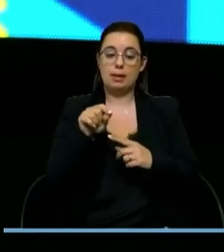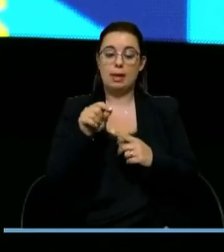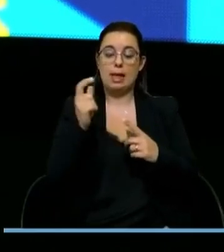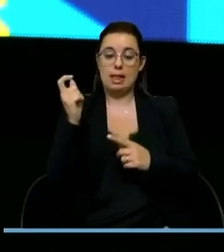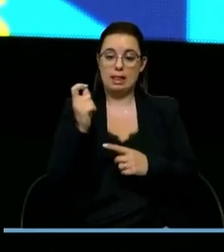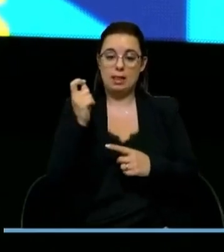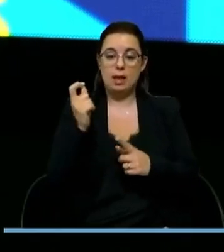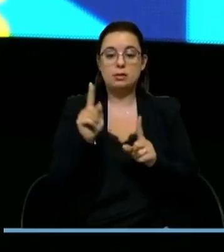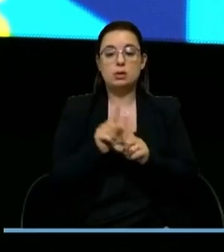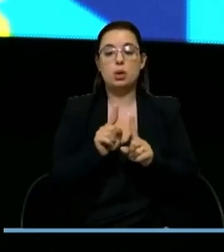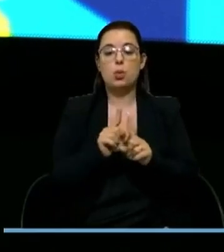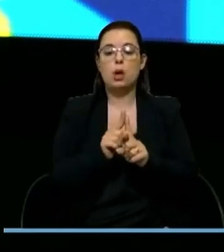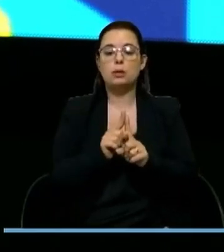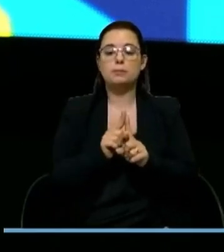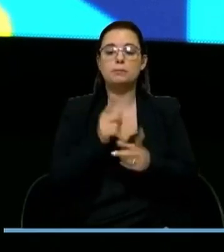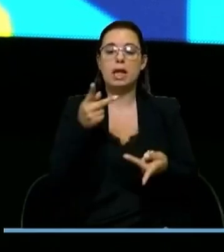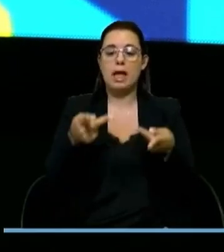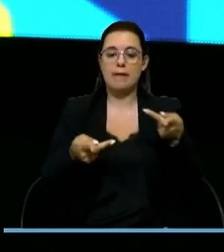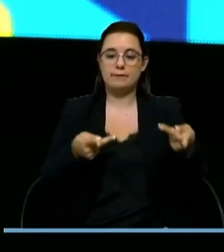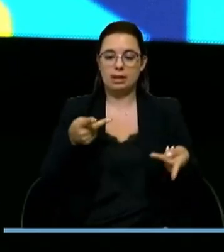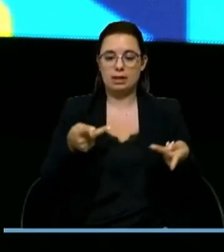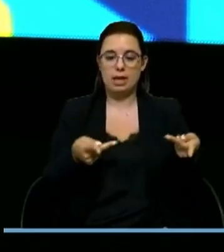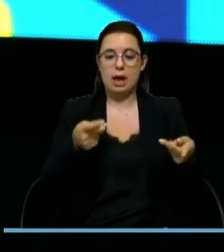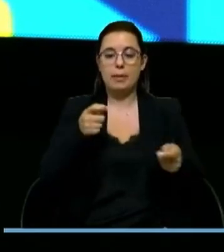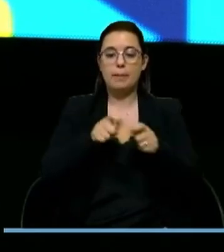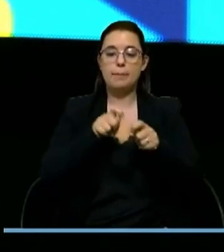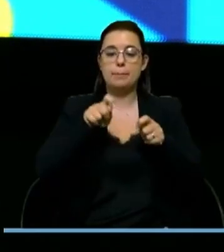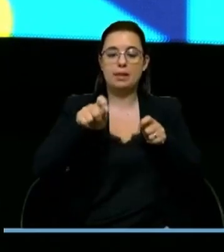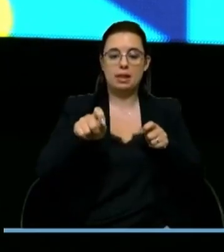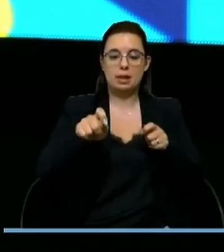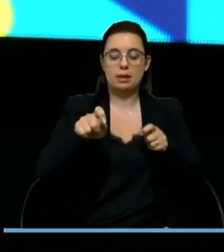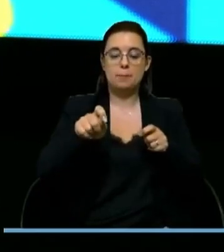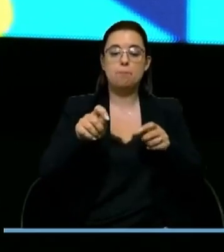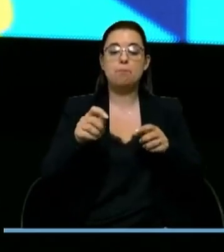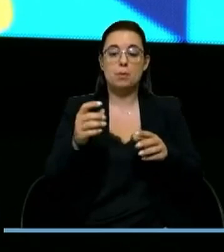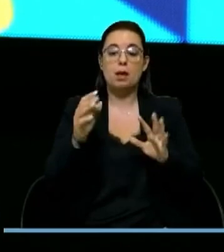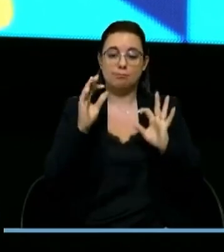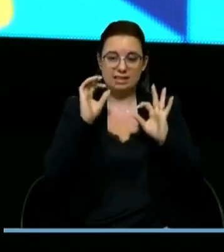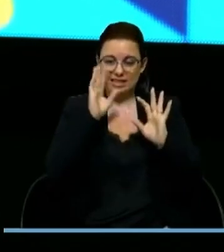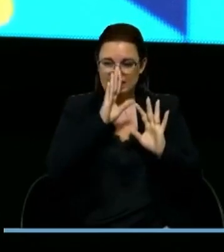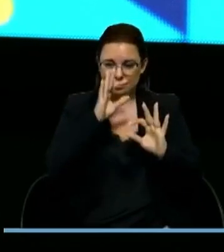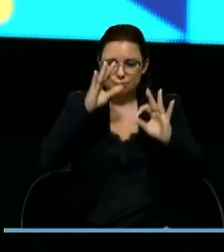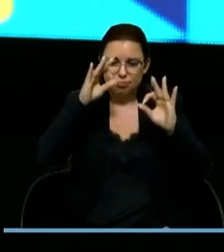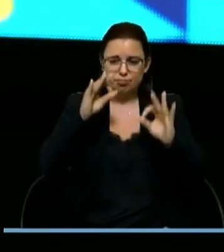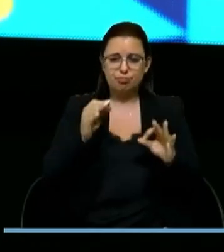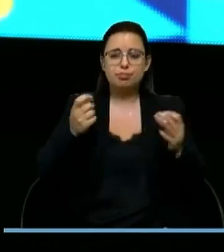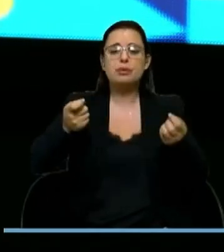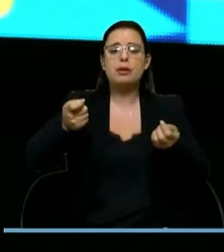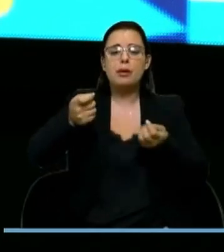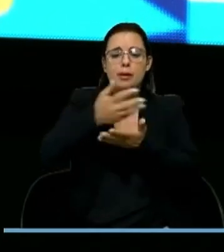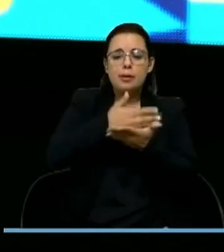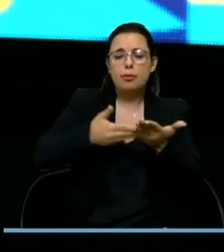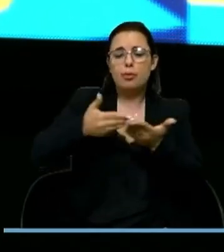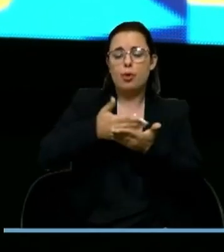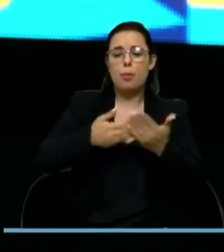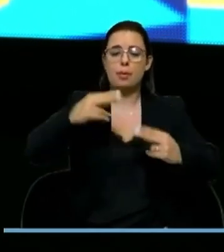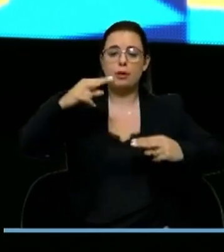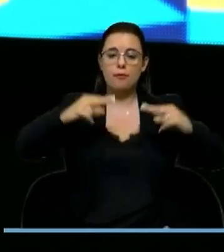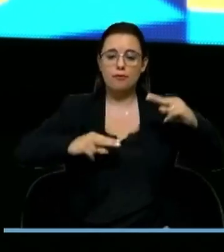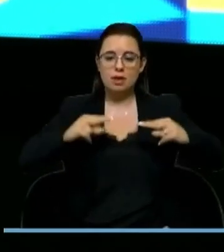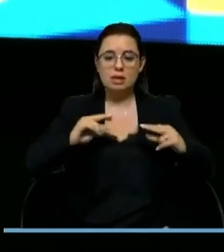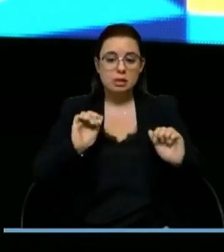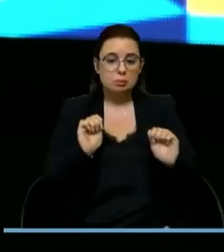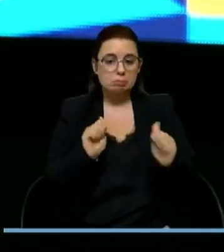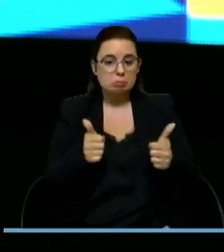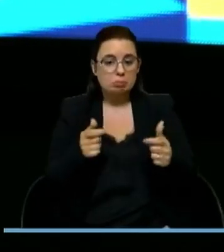é, essencialmente, avaliar e medir a viabilidade económica e financeira destas iniciativas. No que diz respeito